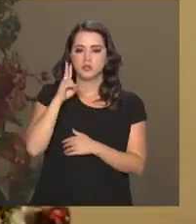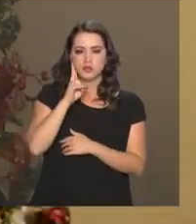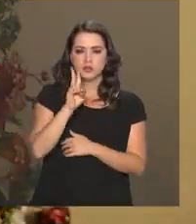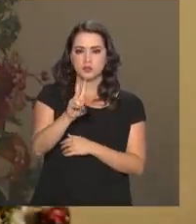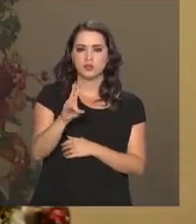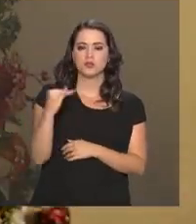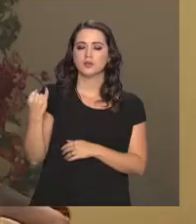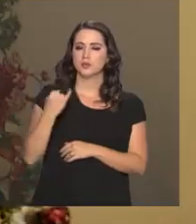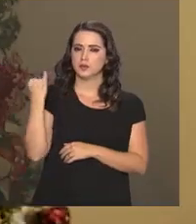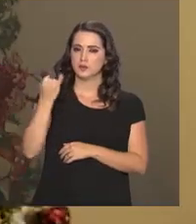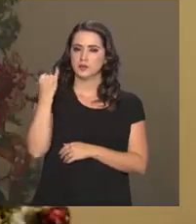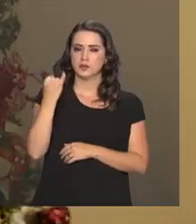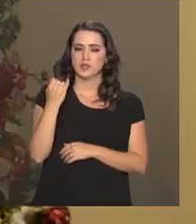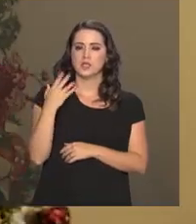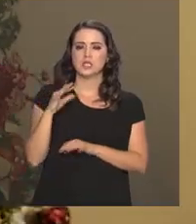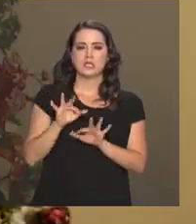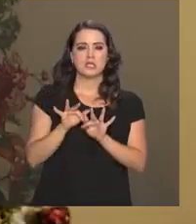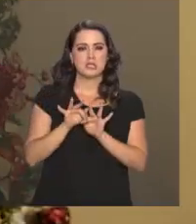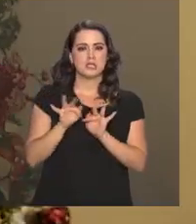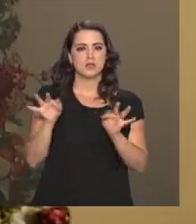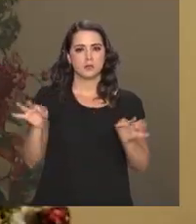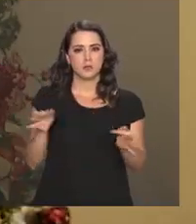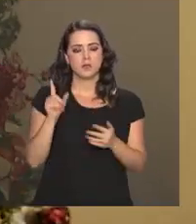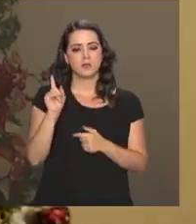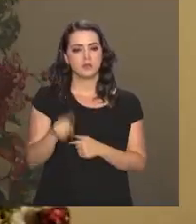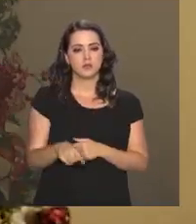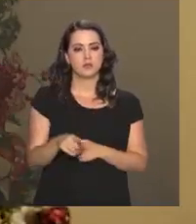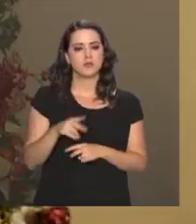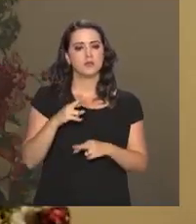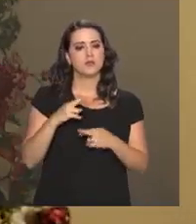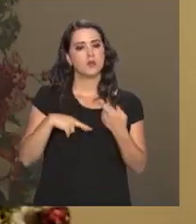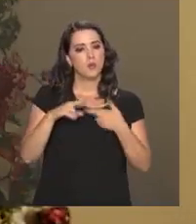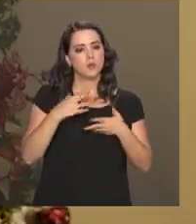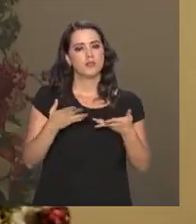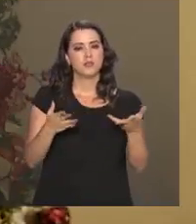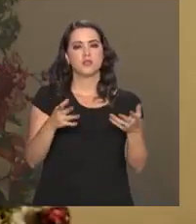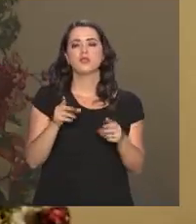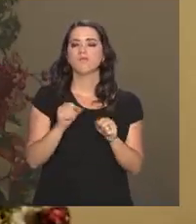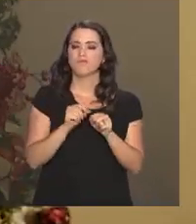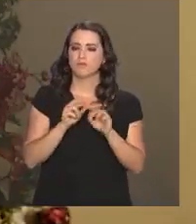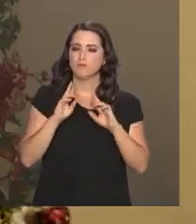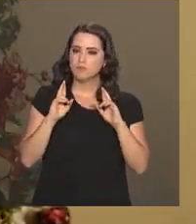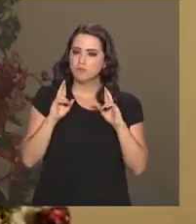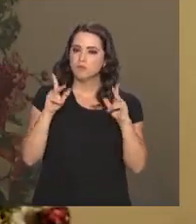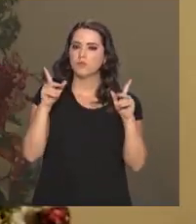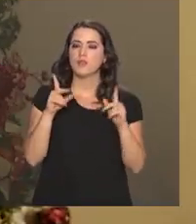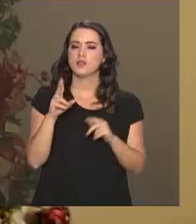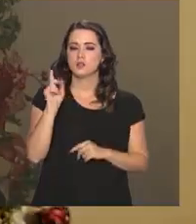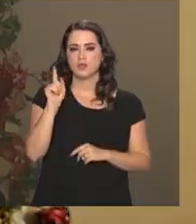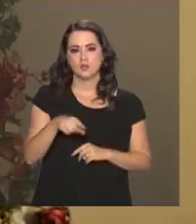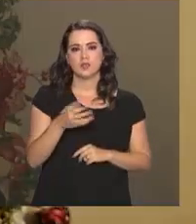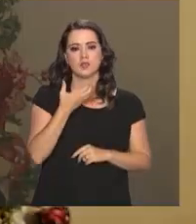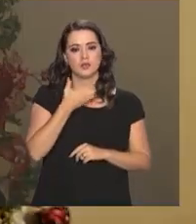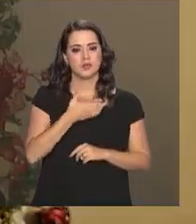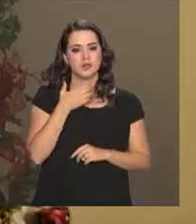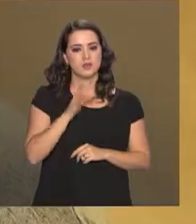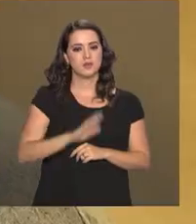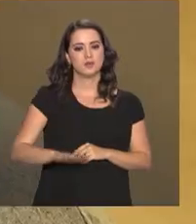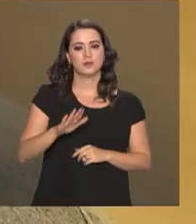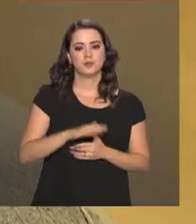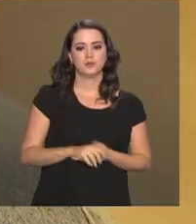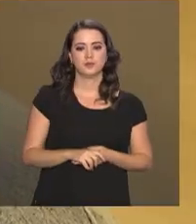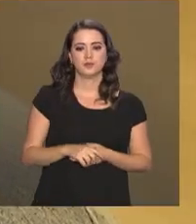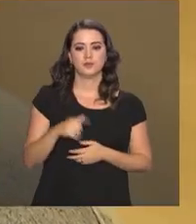o tanto que é importante uma coisa simples é um presentinho faz faz o faz o dia vai fazer o natal de uma criança na